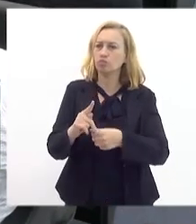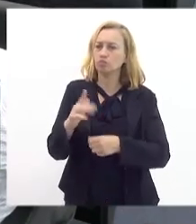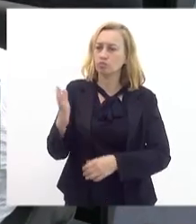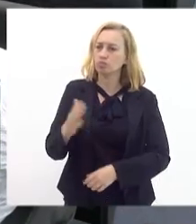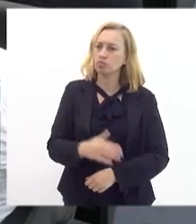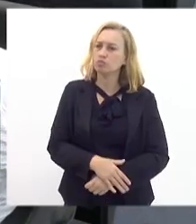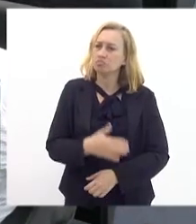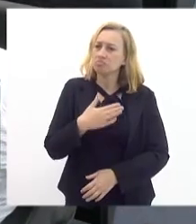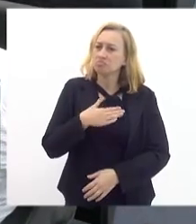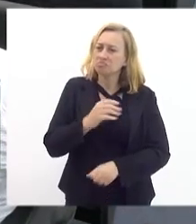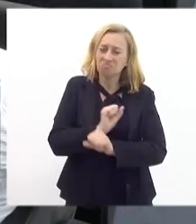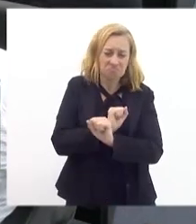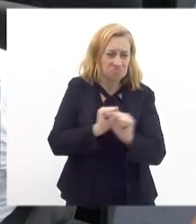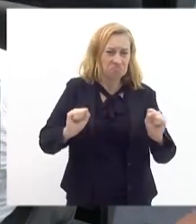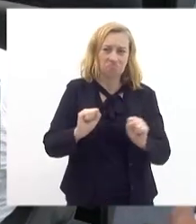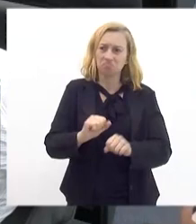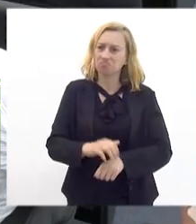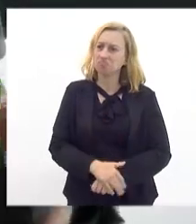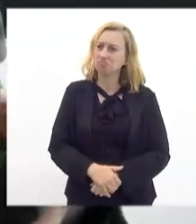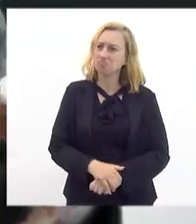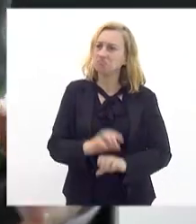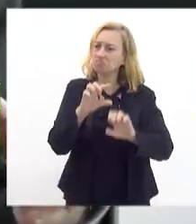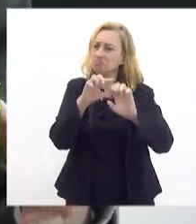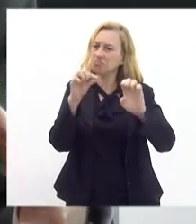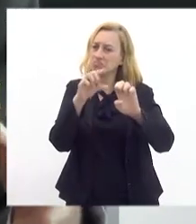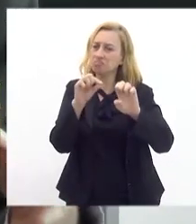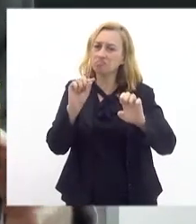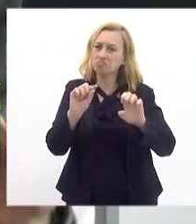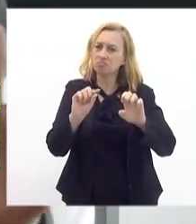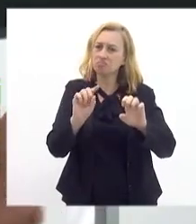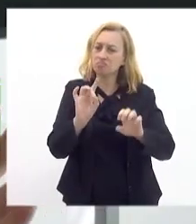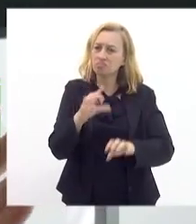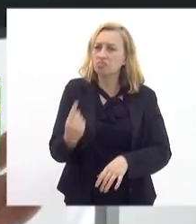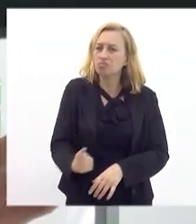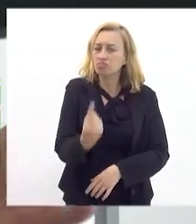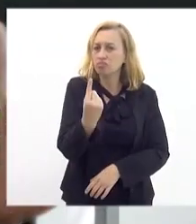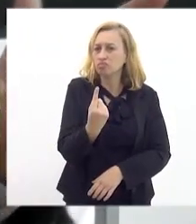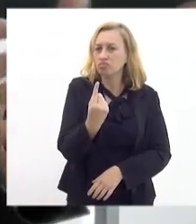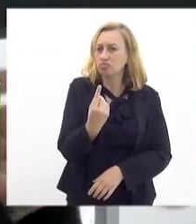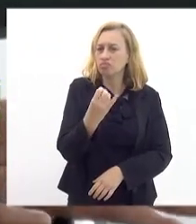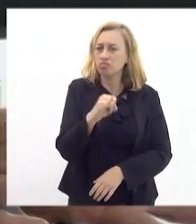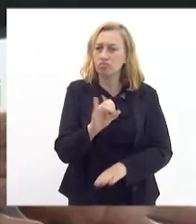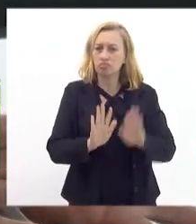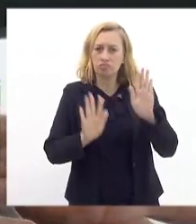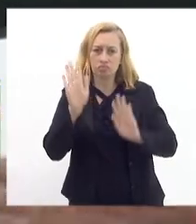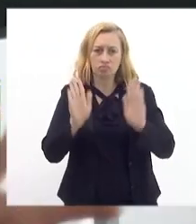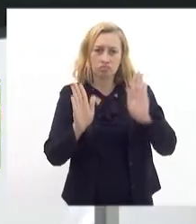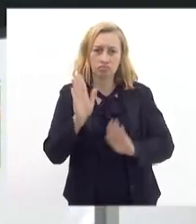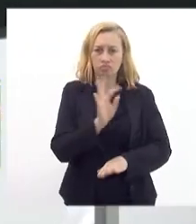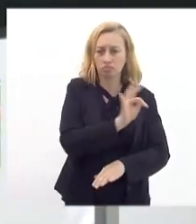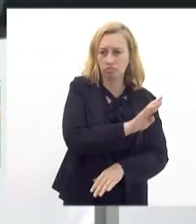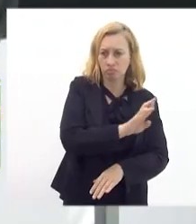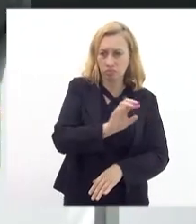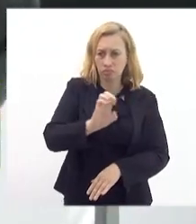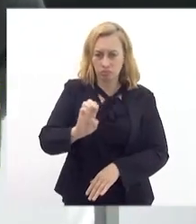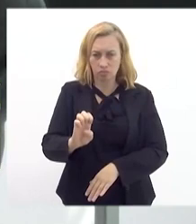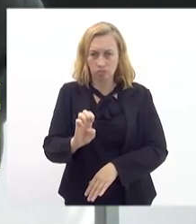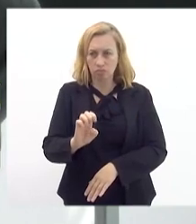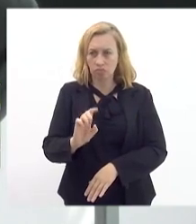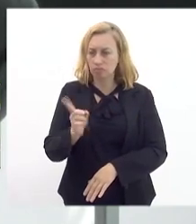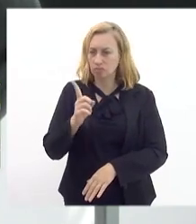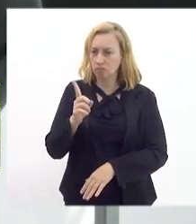e para mim isso é impossível o empreendimento é o único se você licencia as torres e não